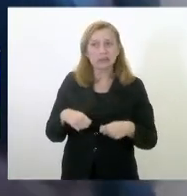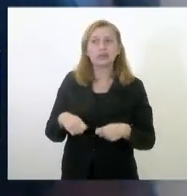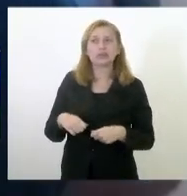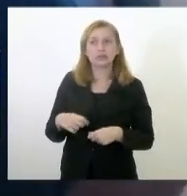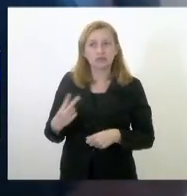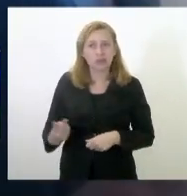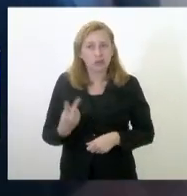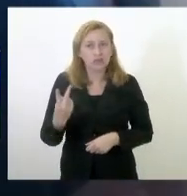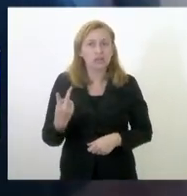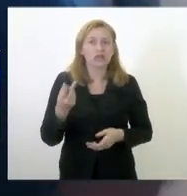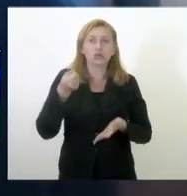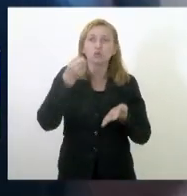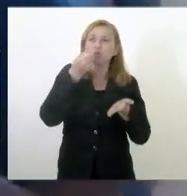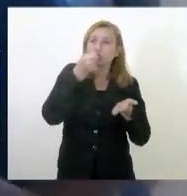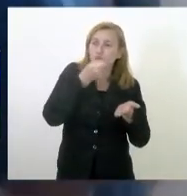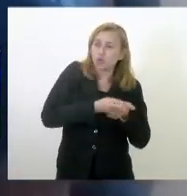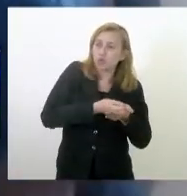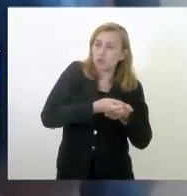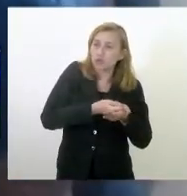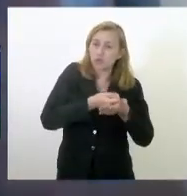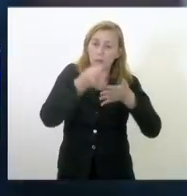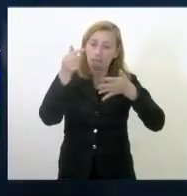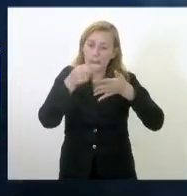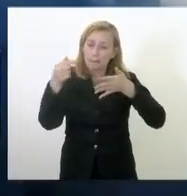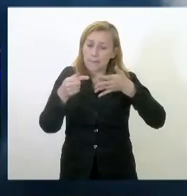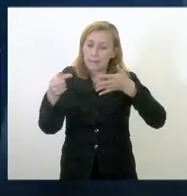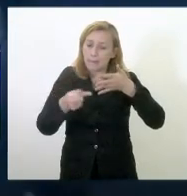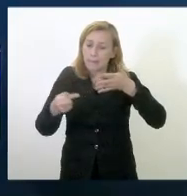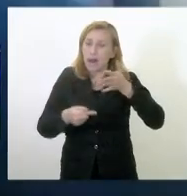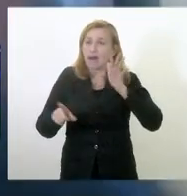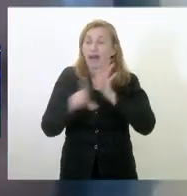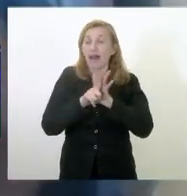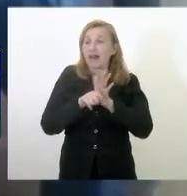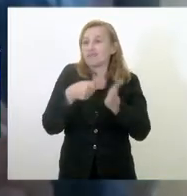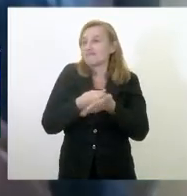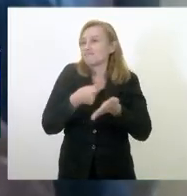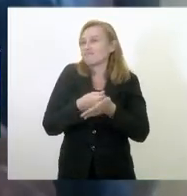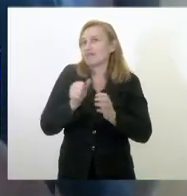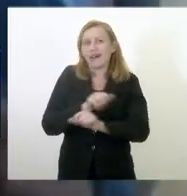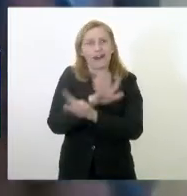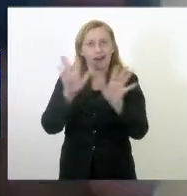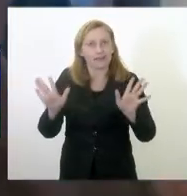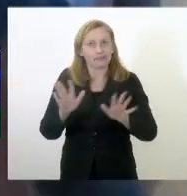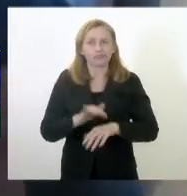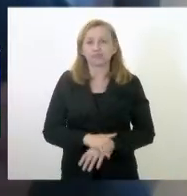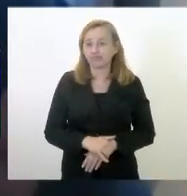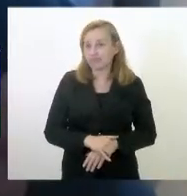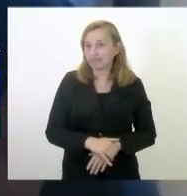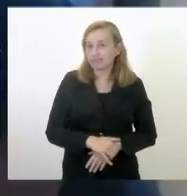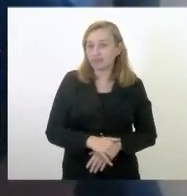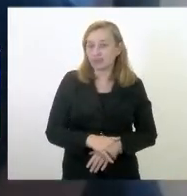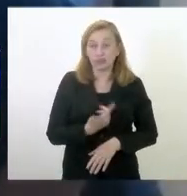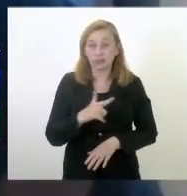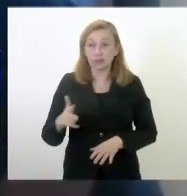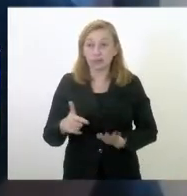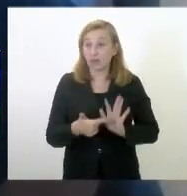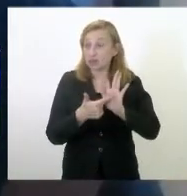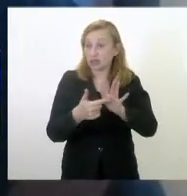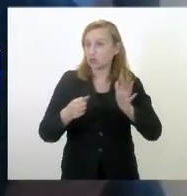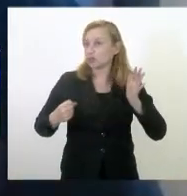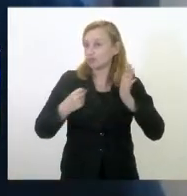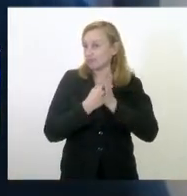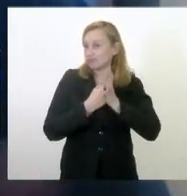contemplados, cumpridos, os pontos que a lei exige. E a lei é muito clara. Sem esse demonstrativo de